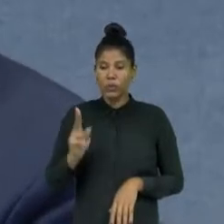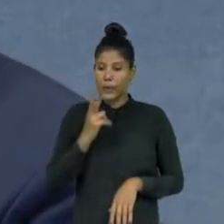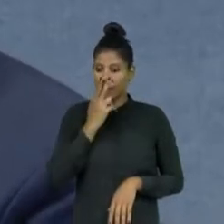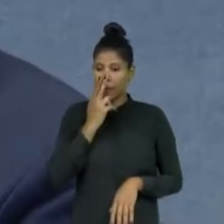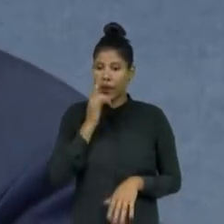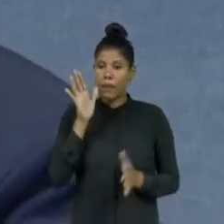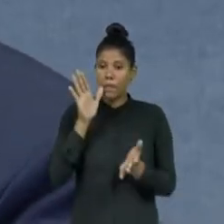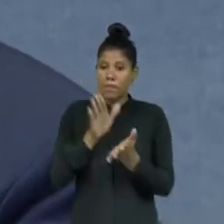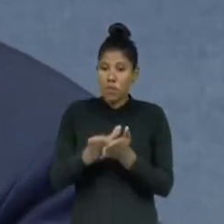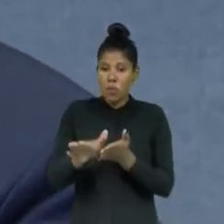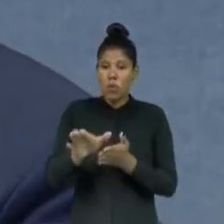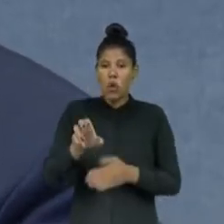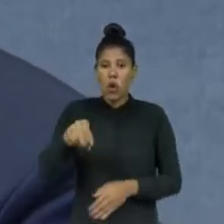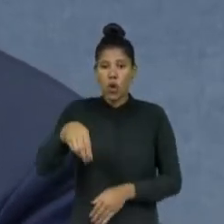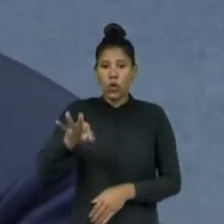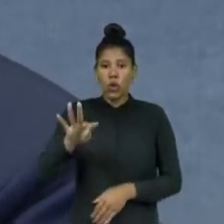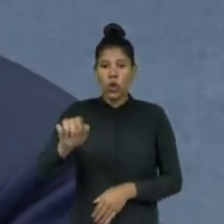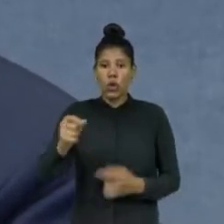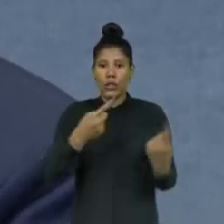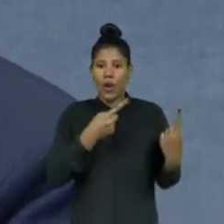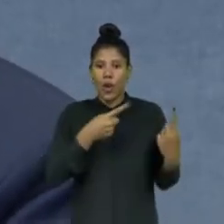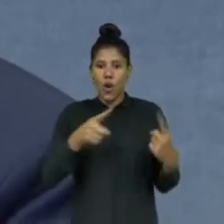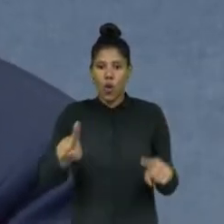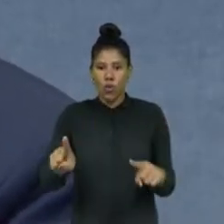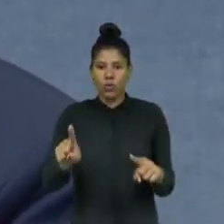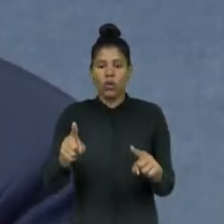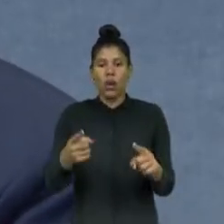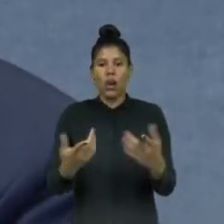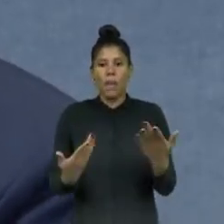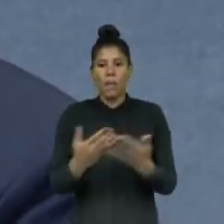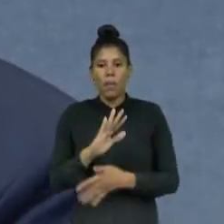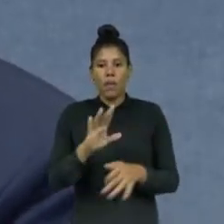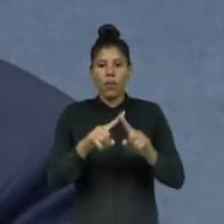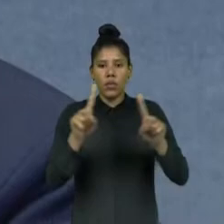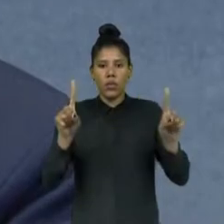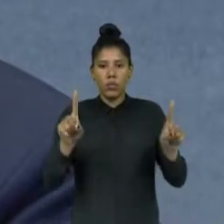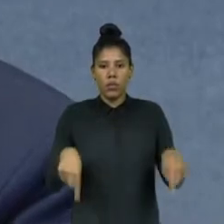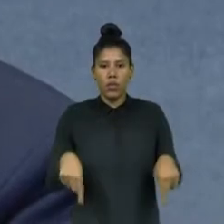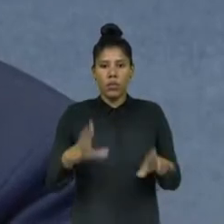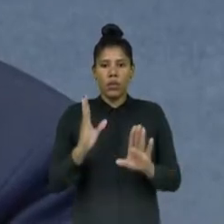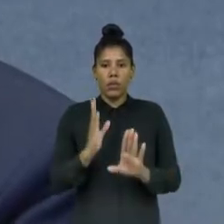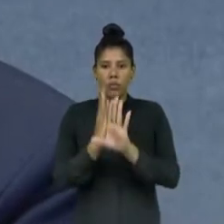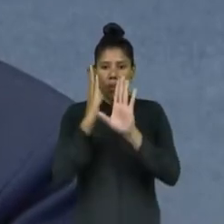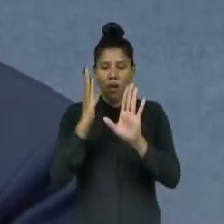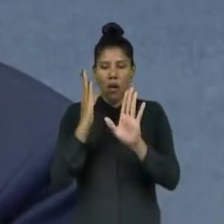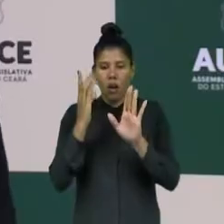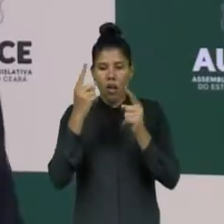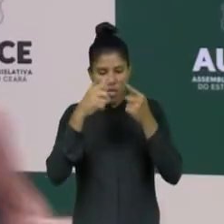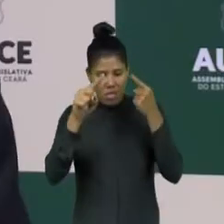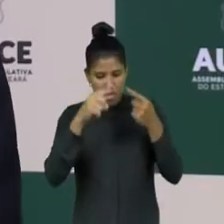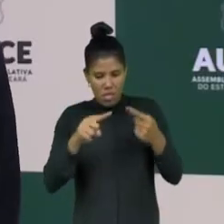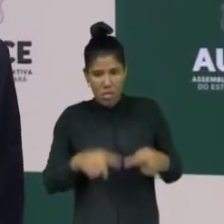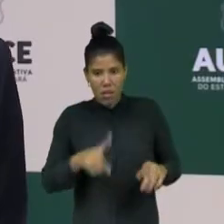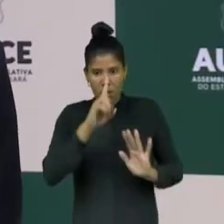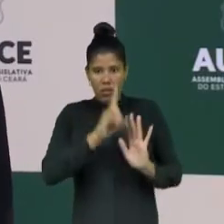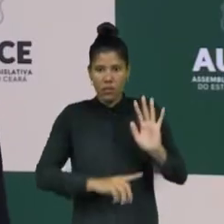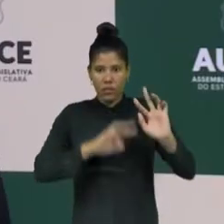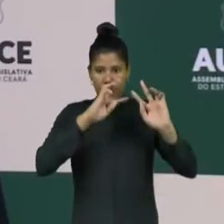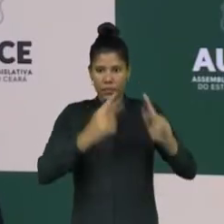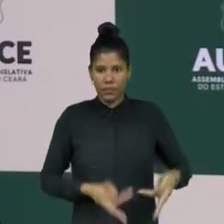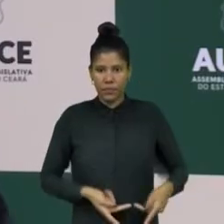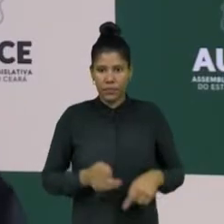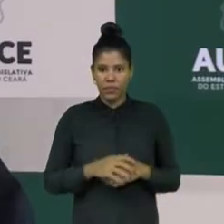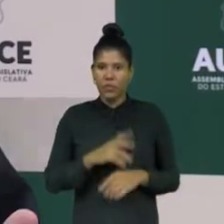uma nota contrária à aprovação desse projeto por conta das violações aos direitos humanos. Abre-se a